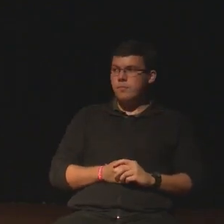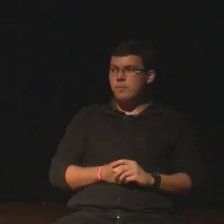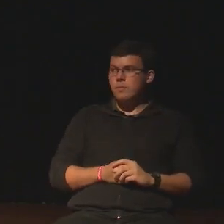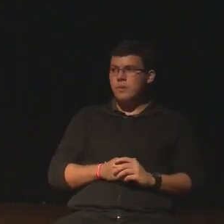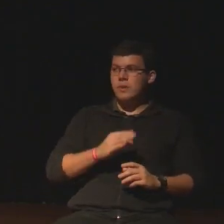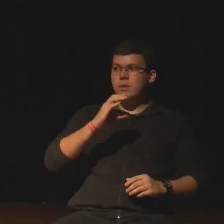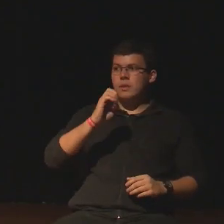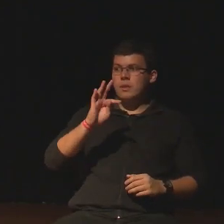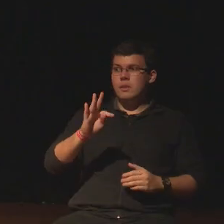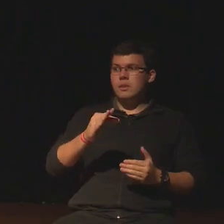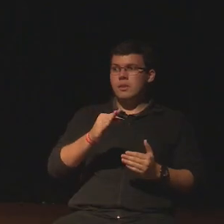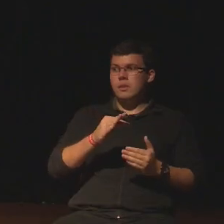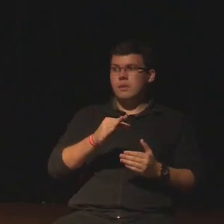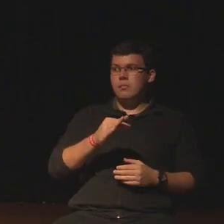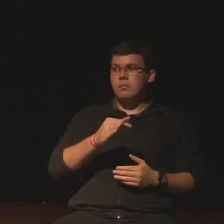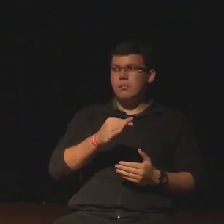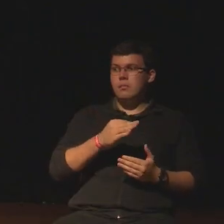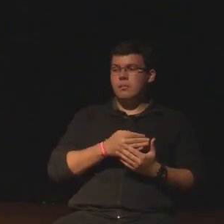estão no processo...